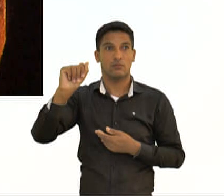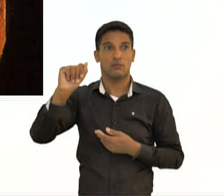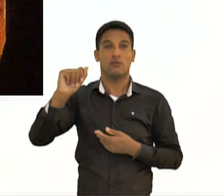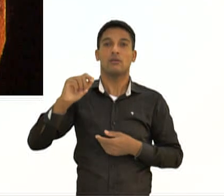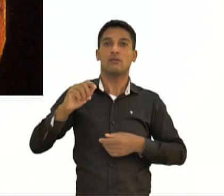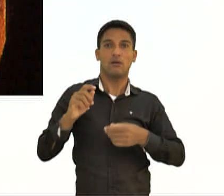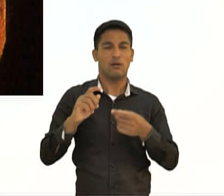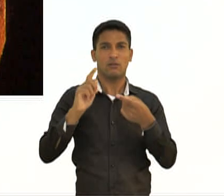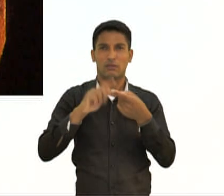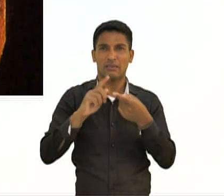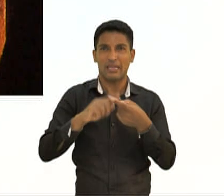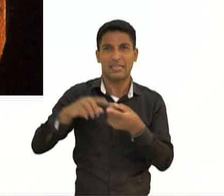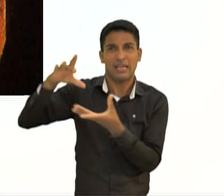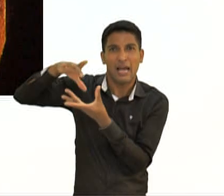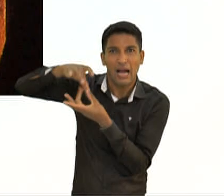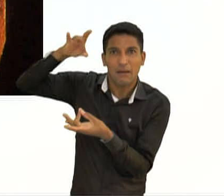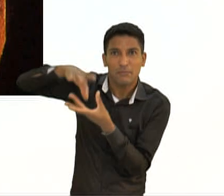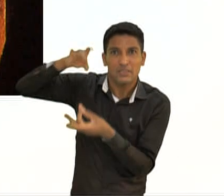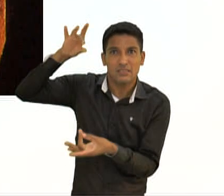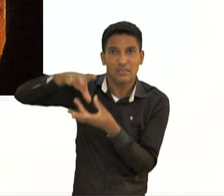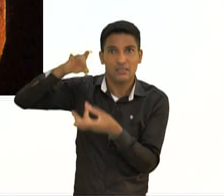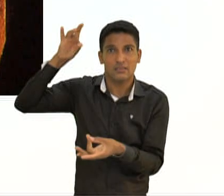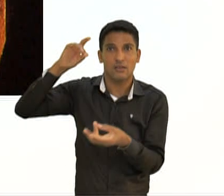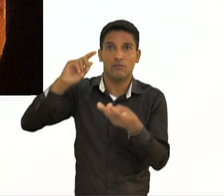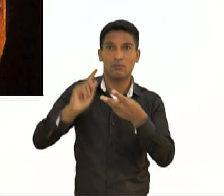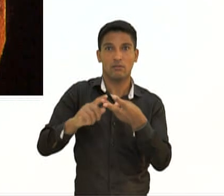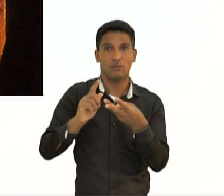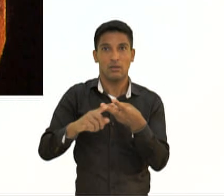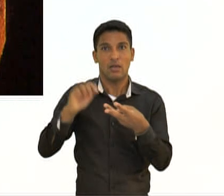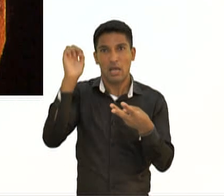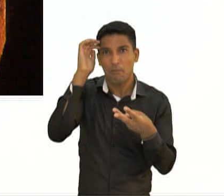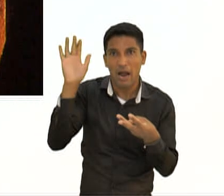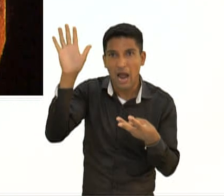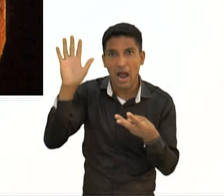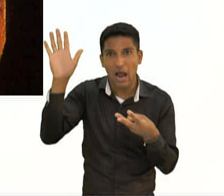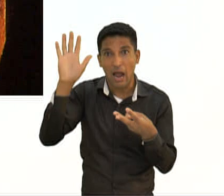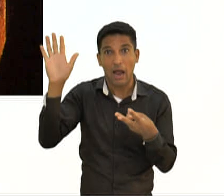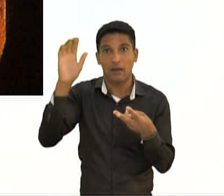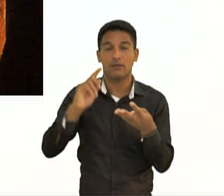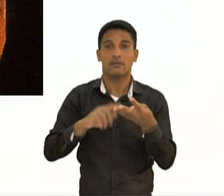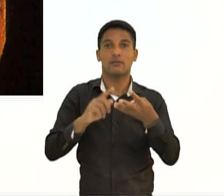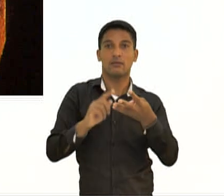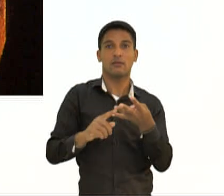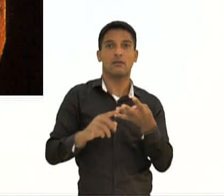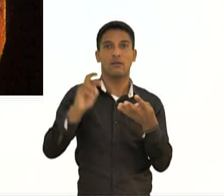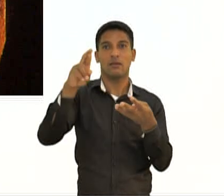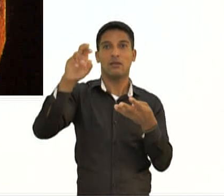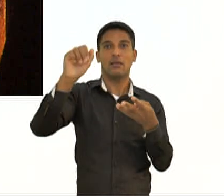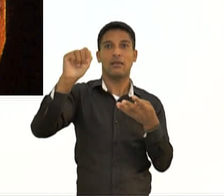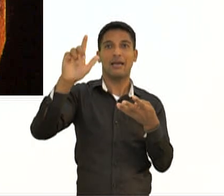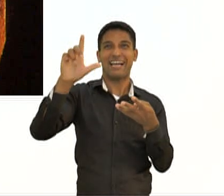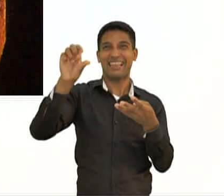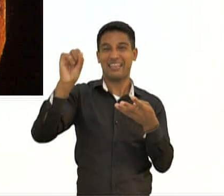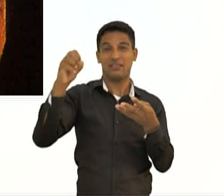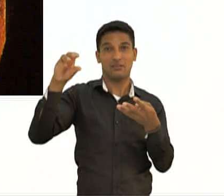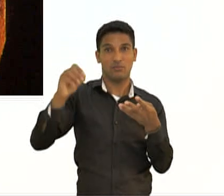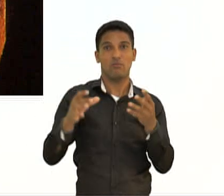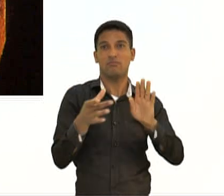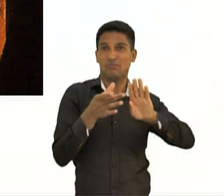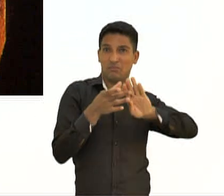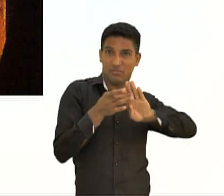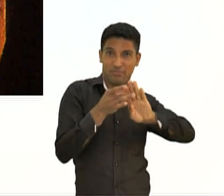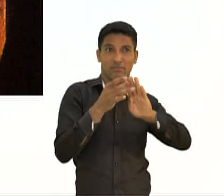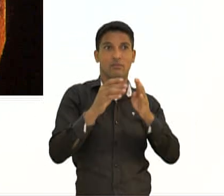Abstracionismo, a gente tem tudo isso, a gente tem o cubismo aqui também, mais uma vez o surrealismo e também essa parte do